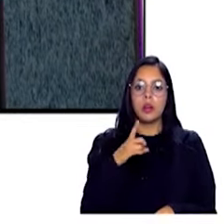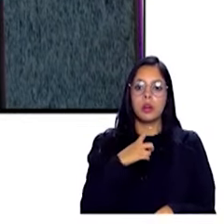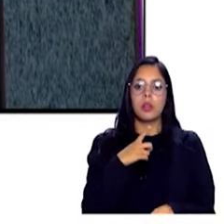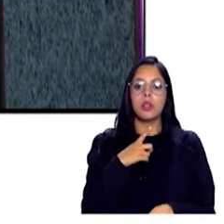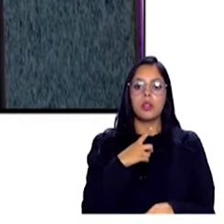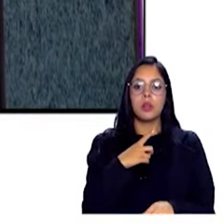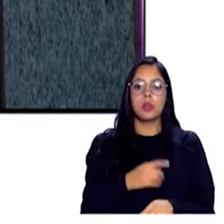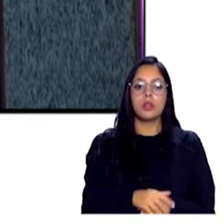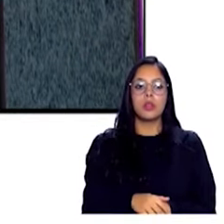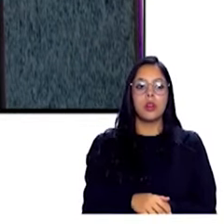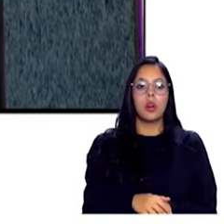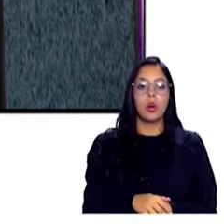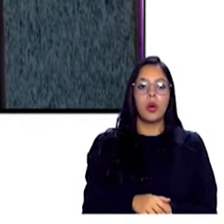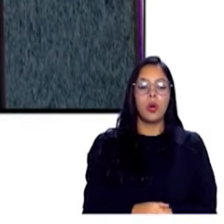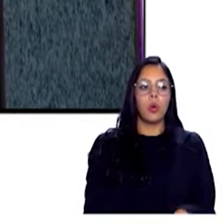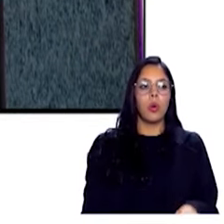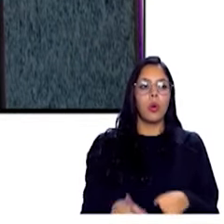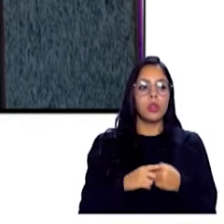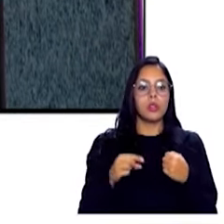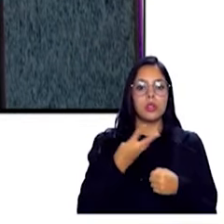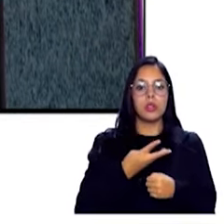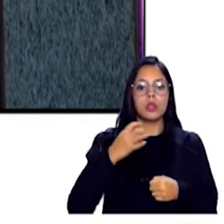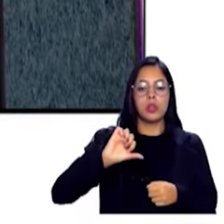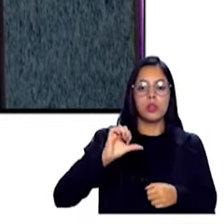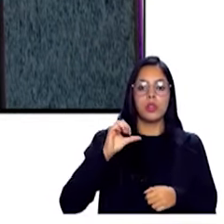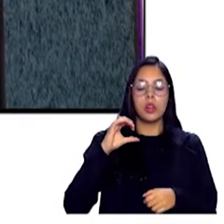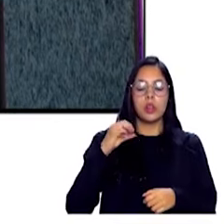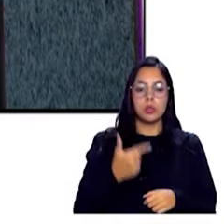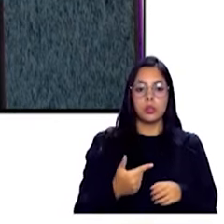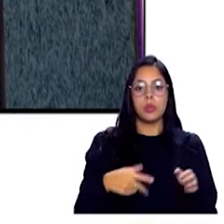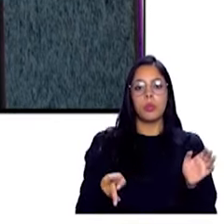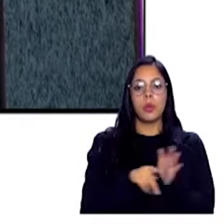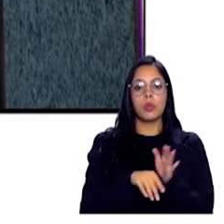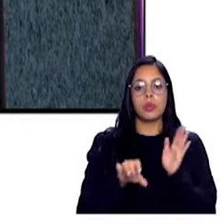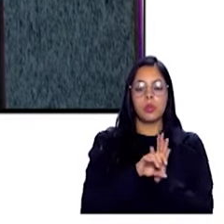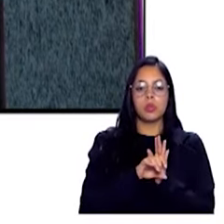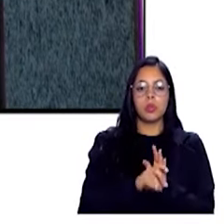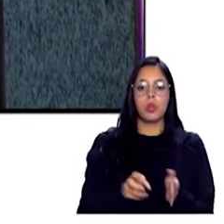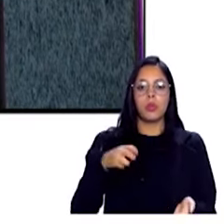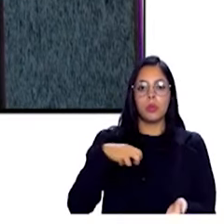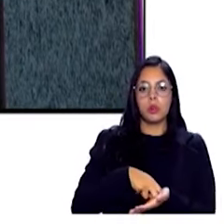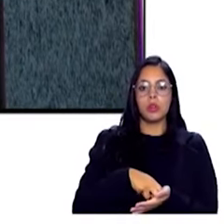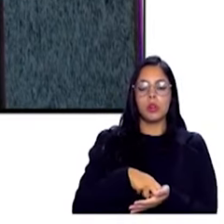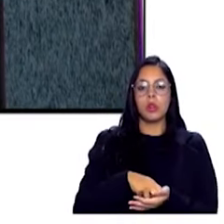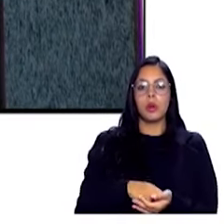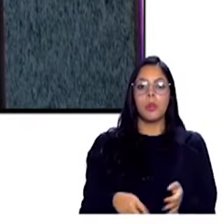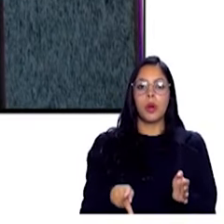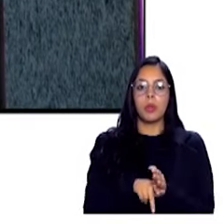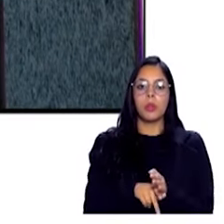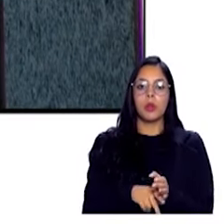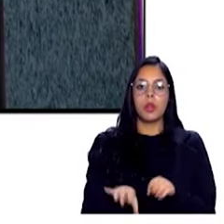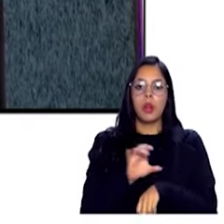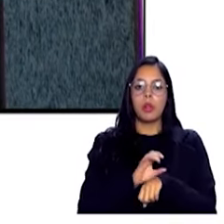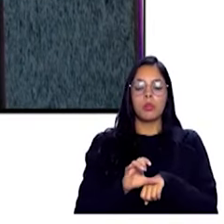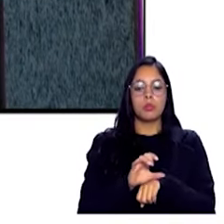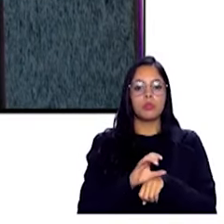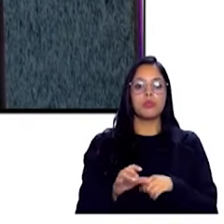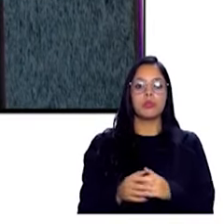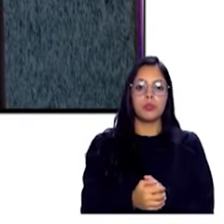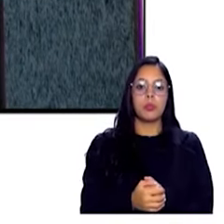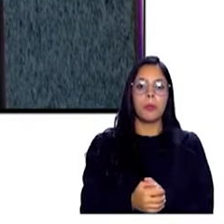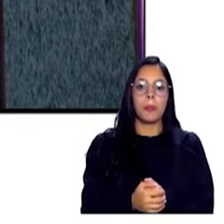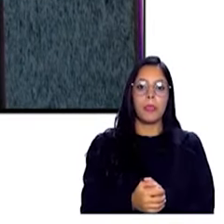ao artigo 392 do Código de Processo Penal à luz da Constituição ela cria a corte